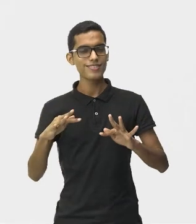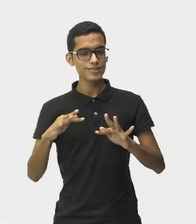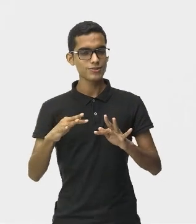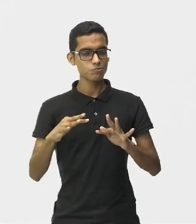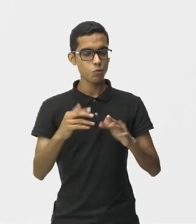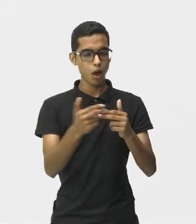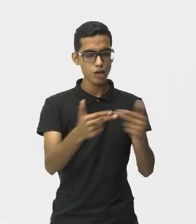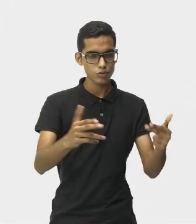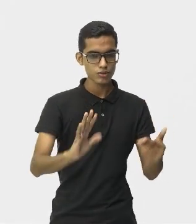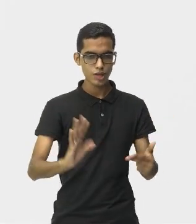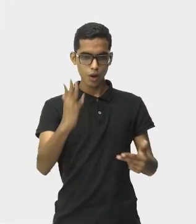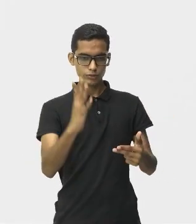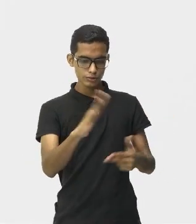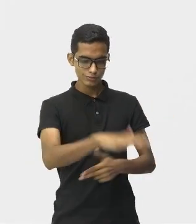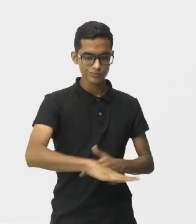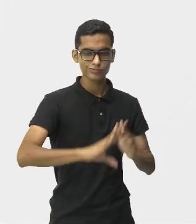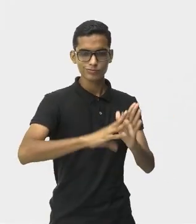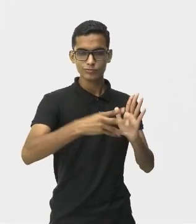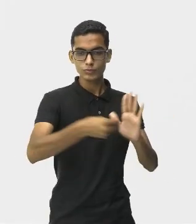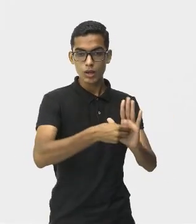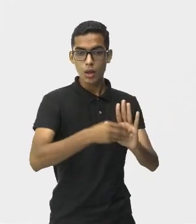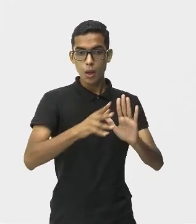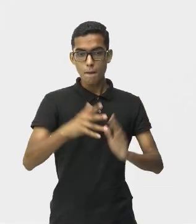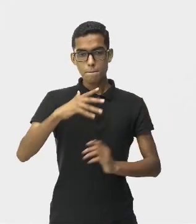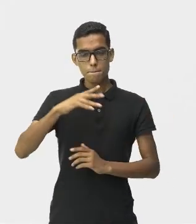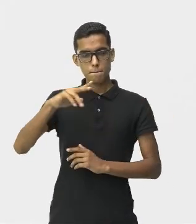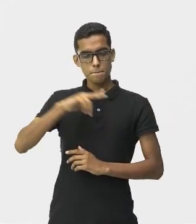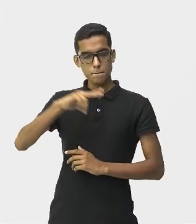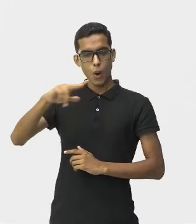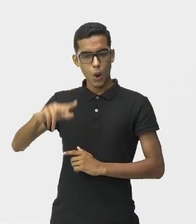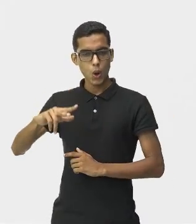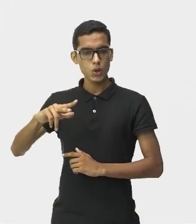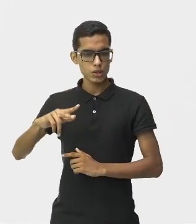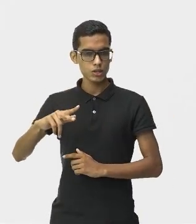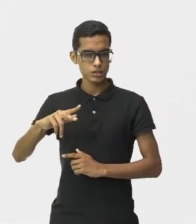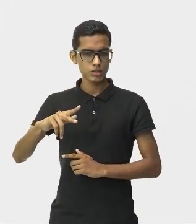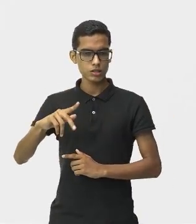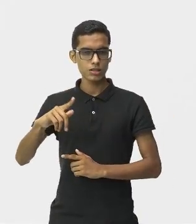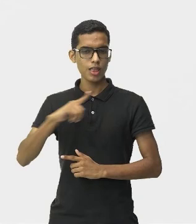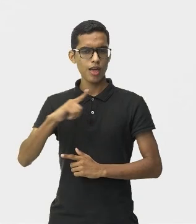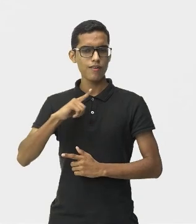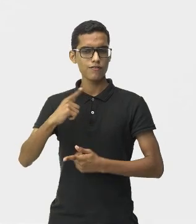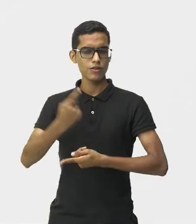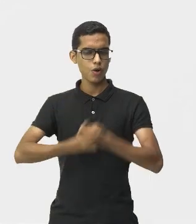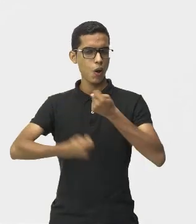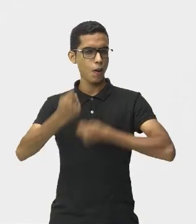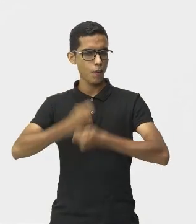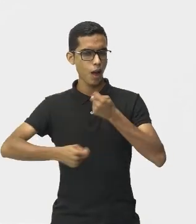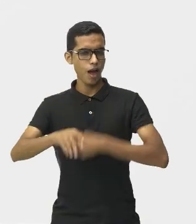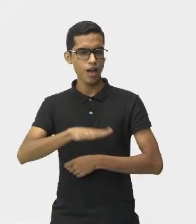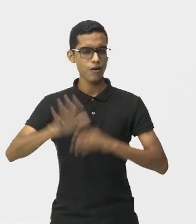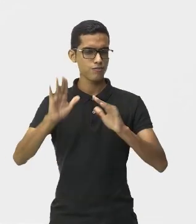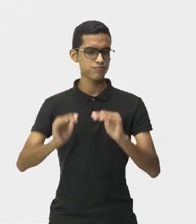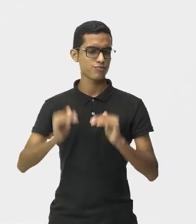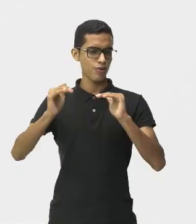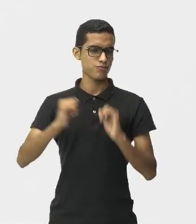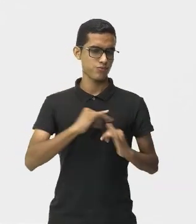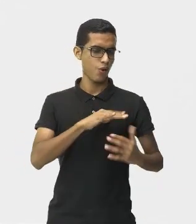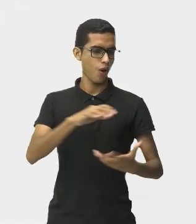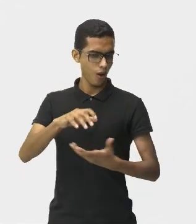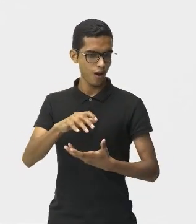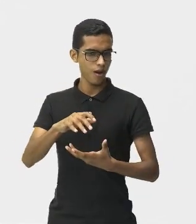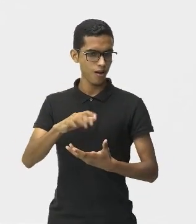resultados, tendo em vista que o Portugal retornou à sua posição hegemônica na economia mundial. Será que aconteceu